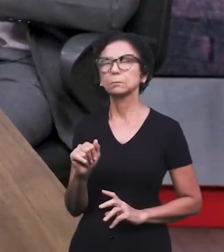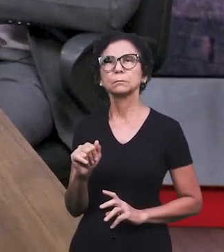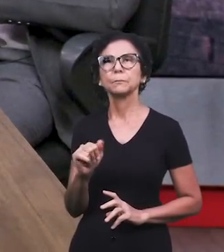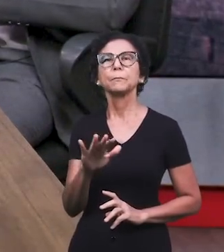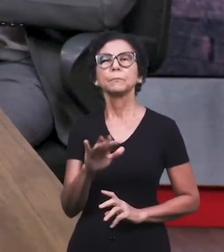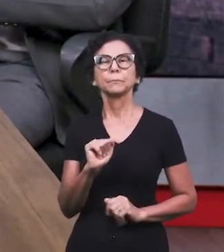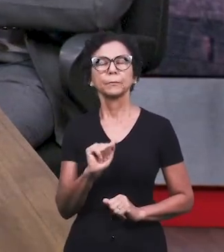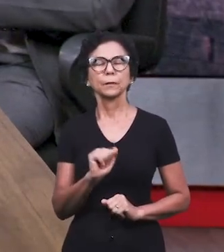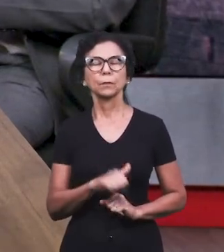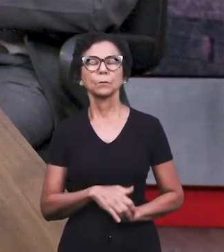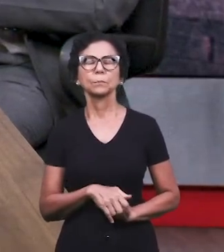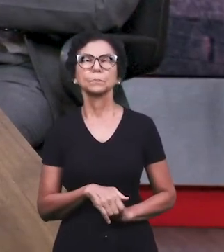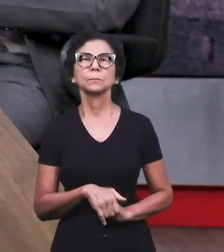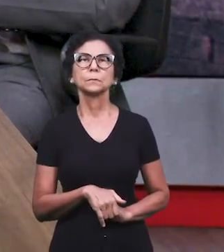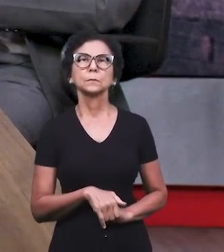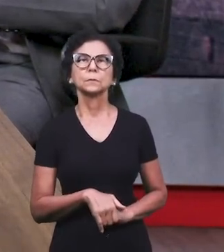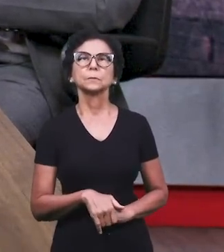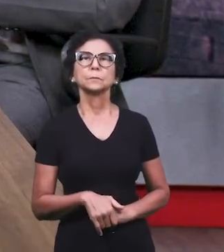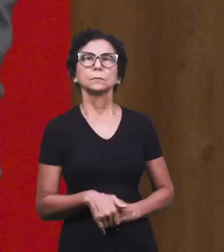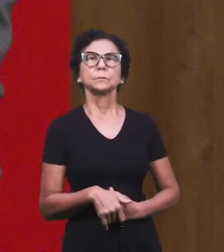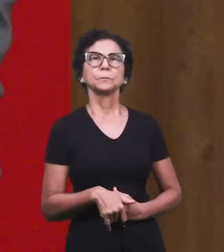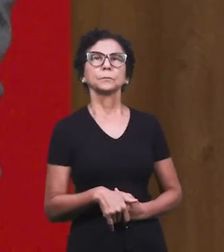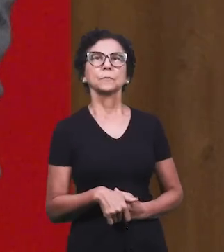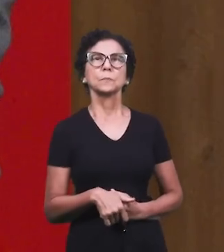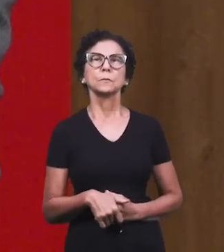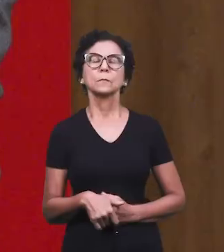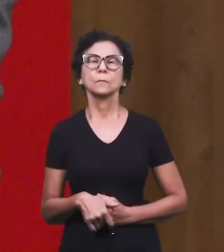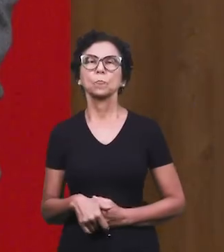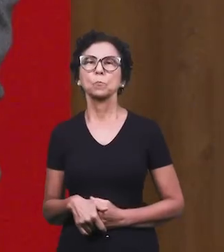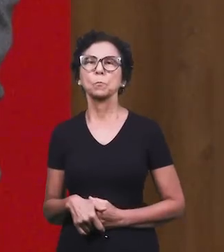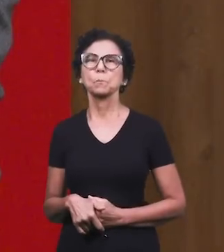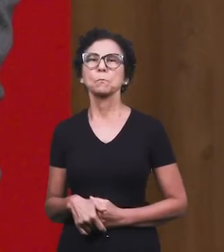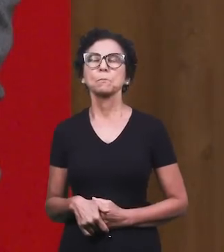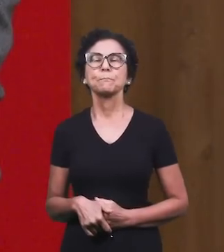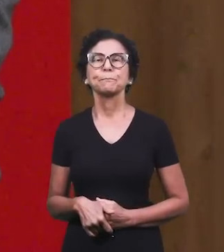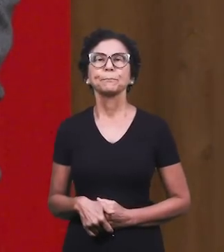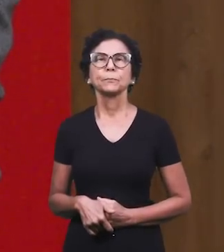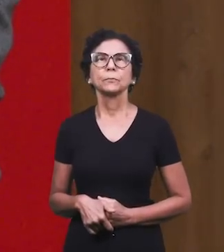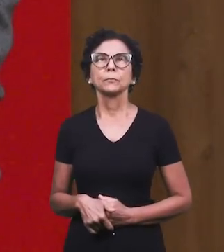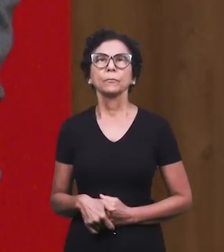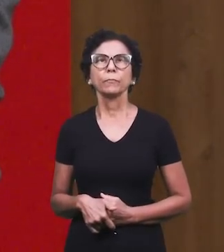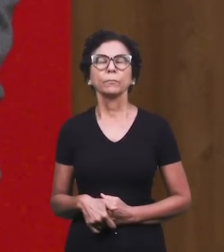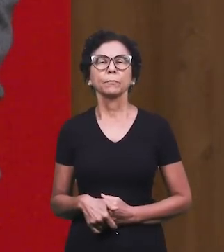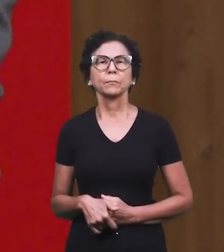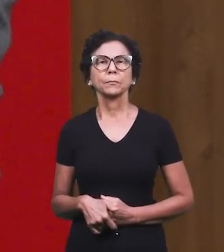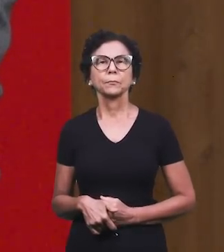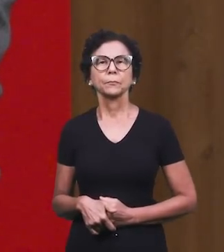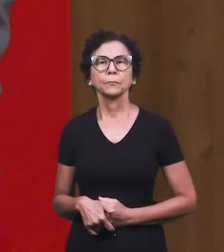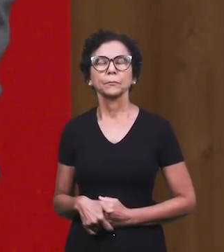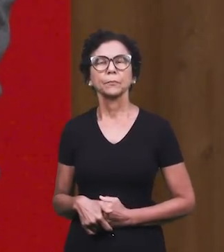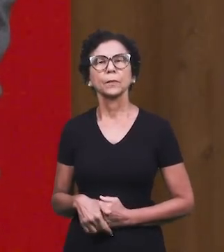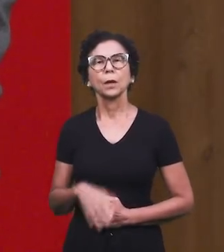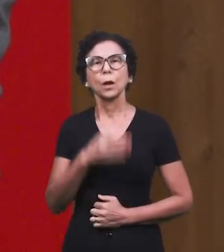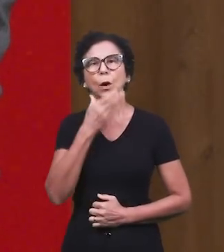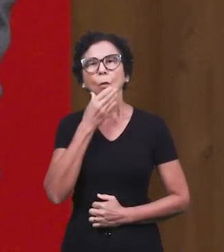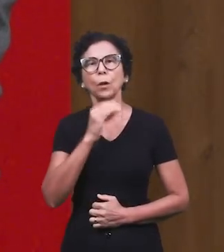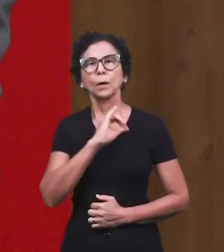aqui. Mas o seguinte, Jesus, o imperador era